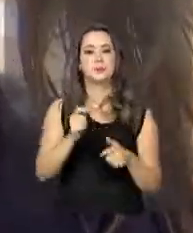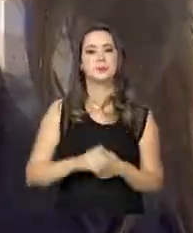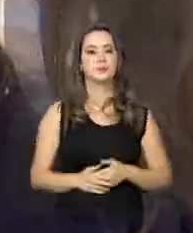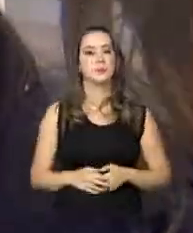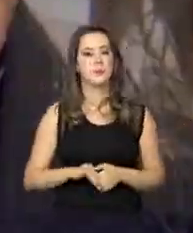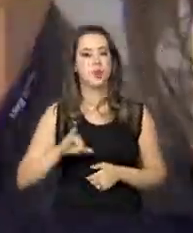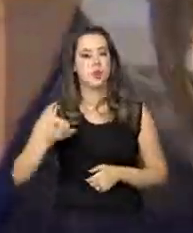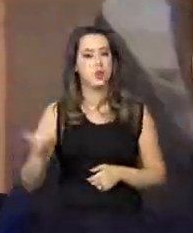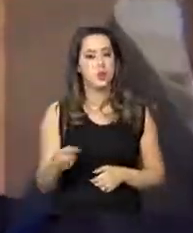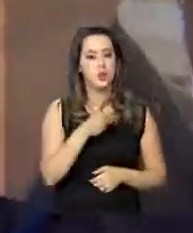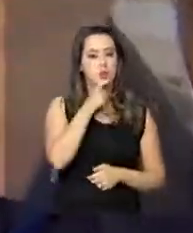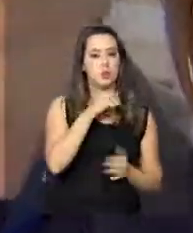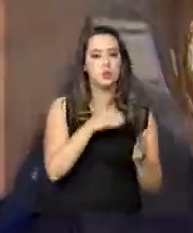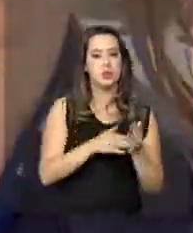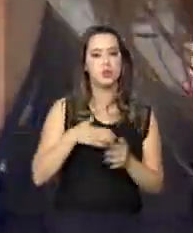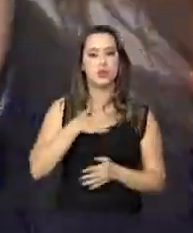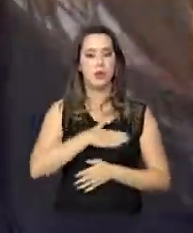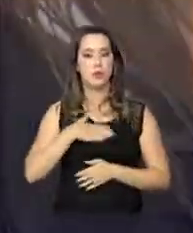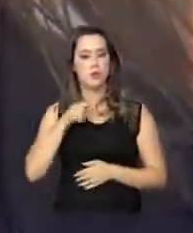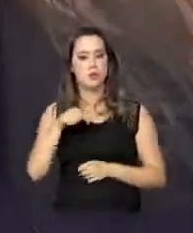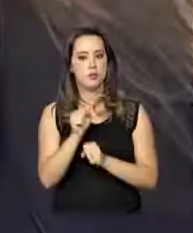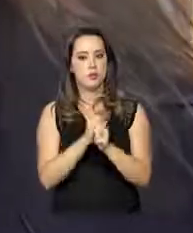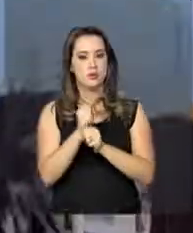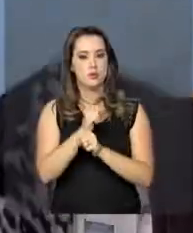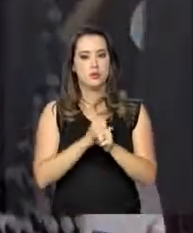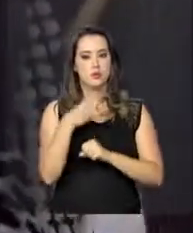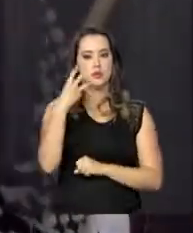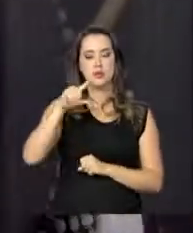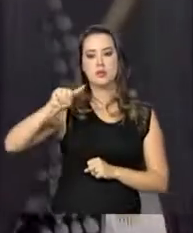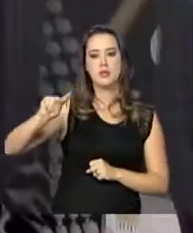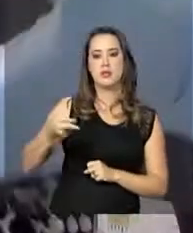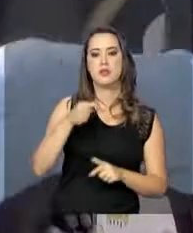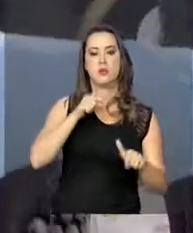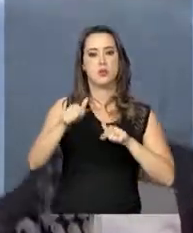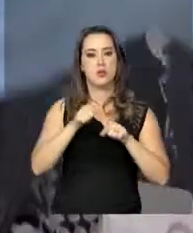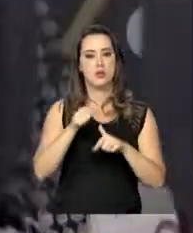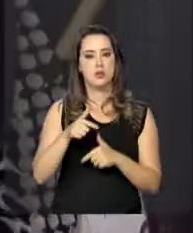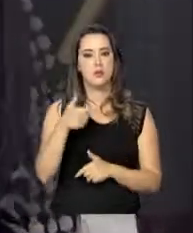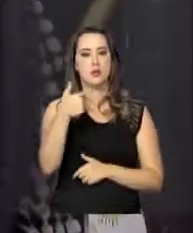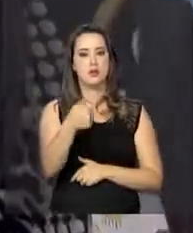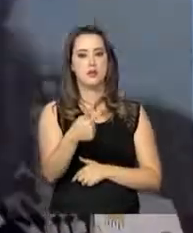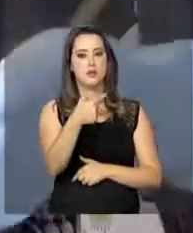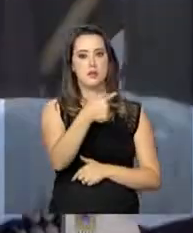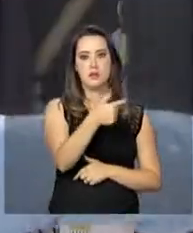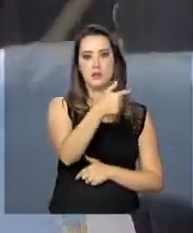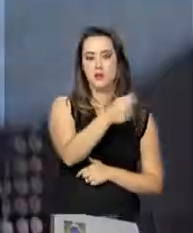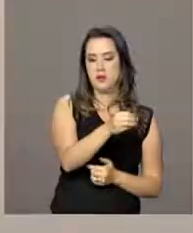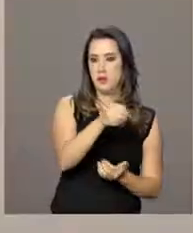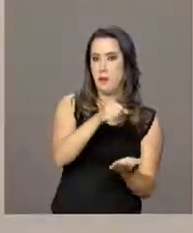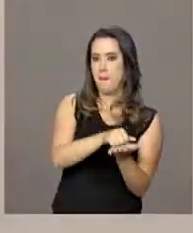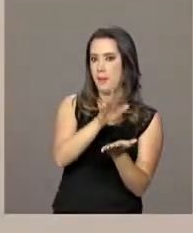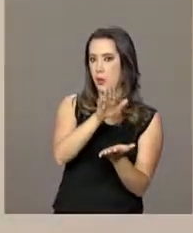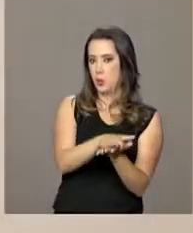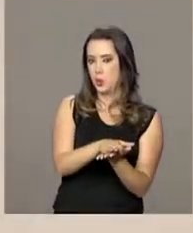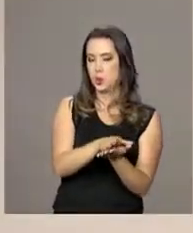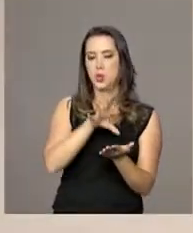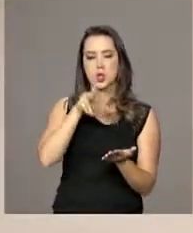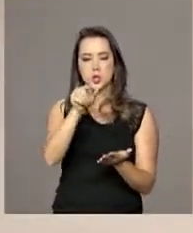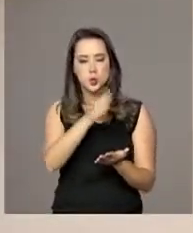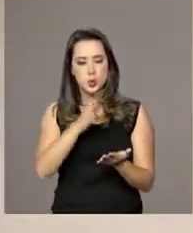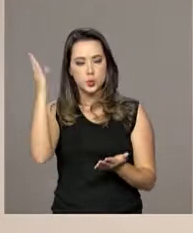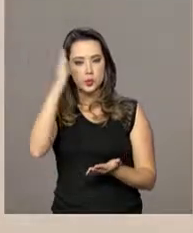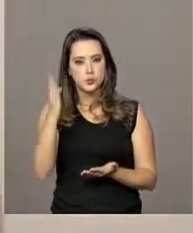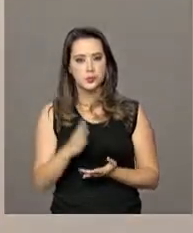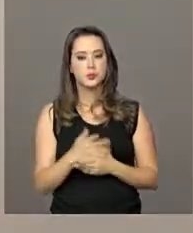Entre julho e agosto deste ano, foram cerca de 3 mil ações, com 770 autos de infração em todo o